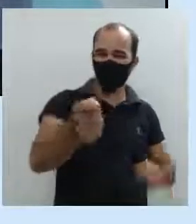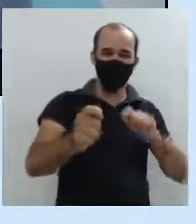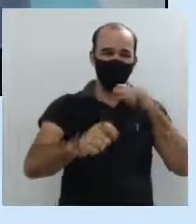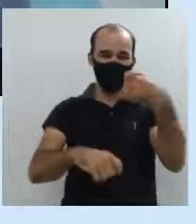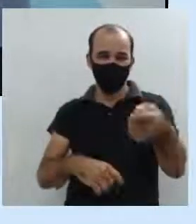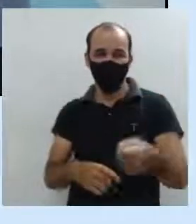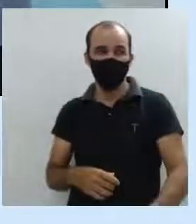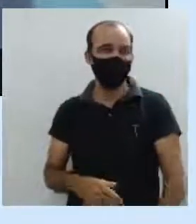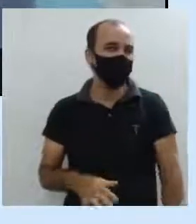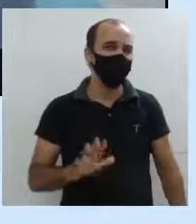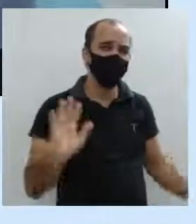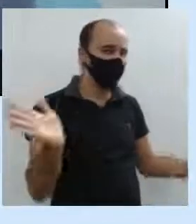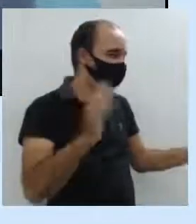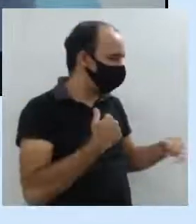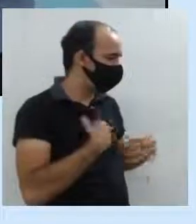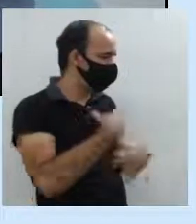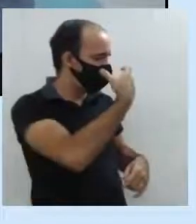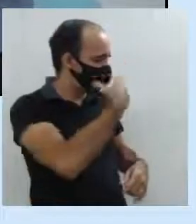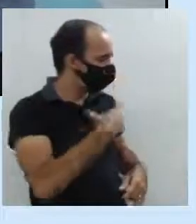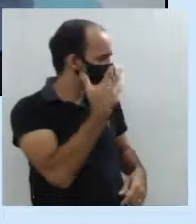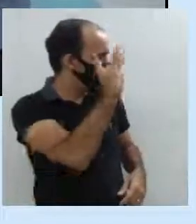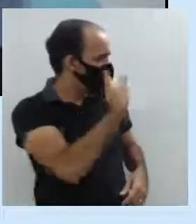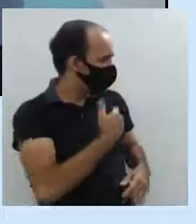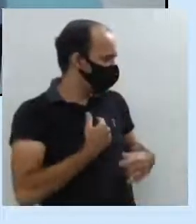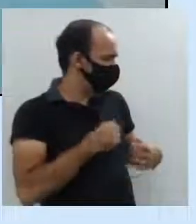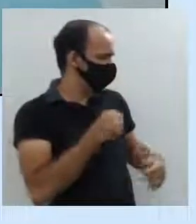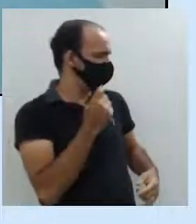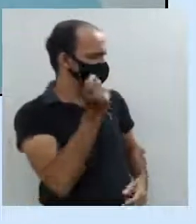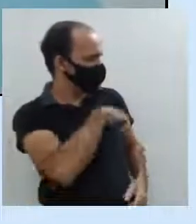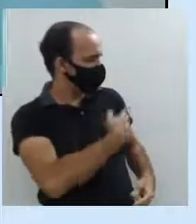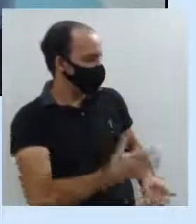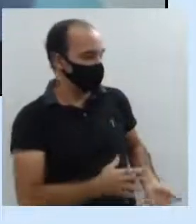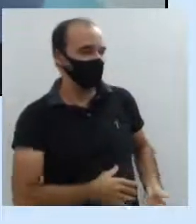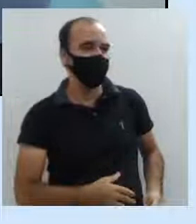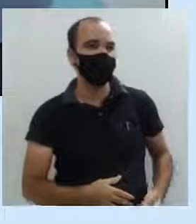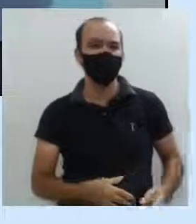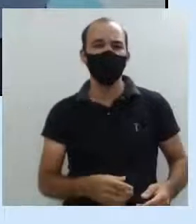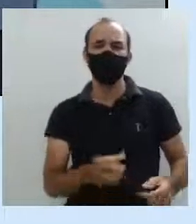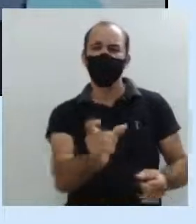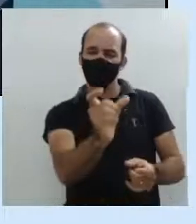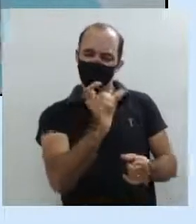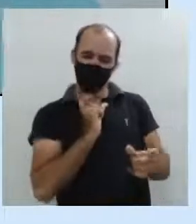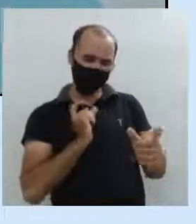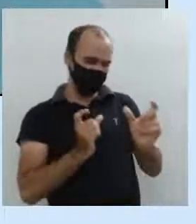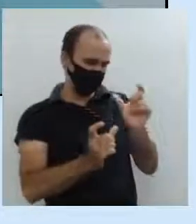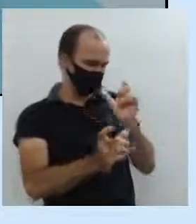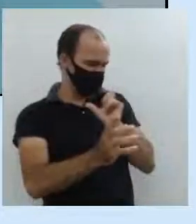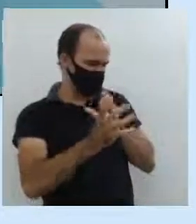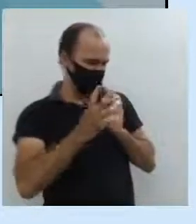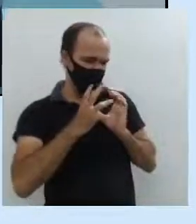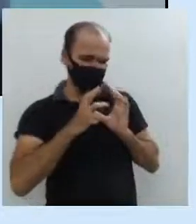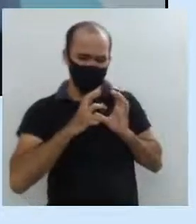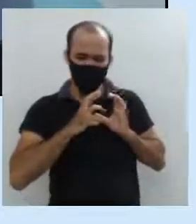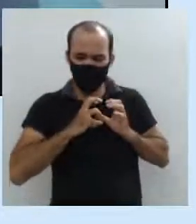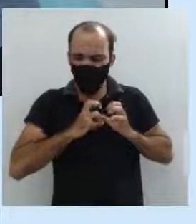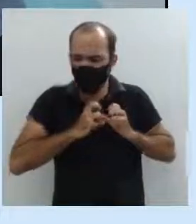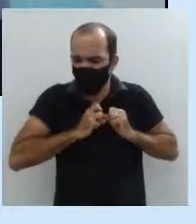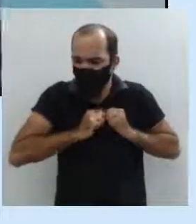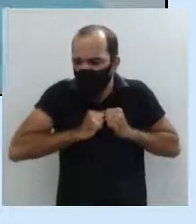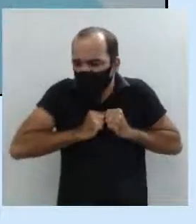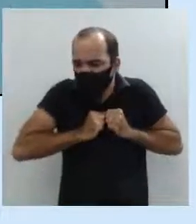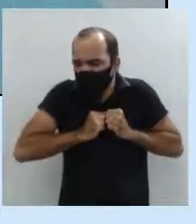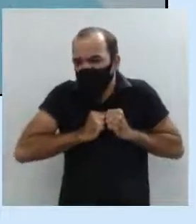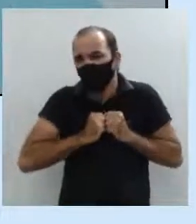lindo, maravilhoso. E a pessoa diz, não, você é feio. Você diz, nossa, esse amigo me machucou. Ele falou isso para mim, eu não vou